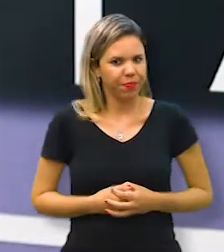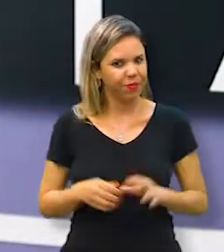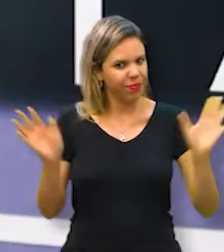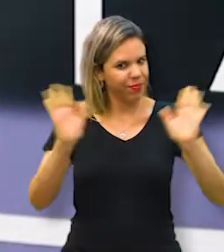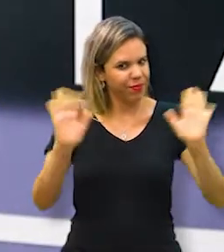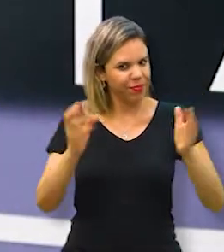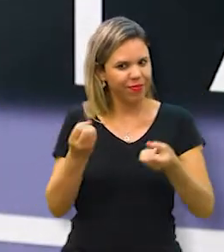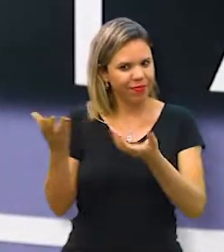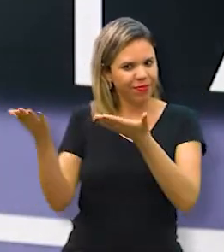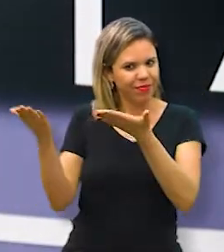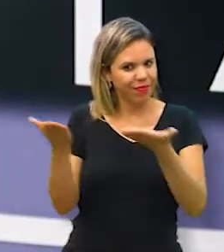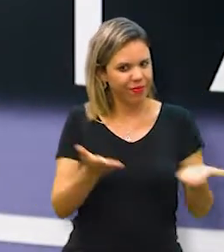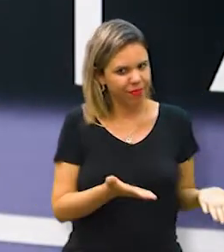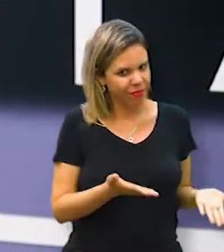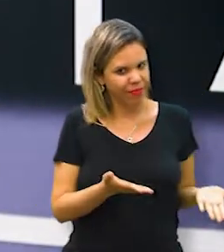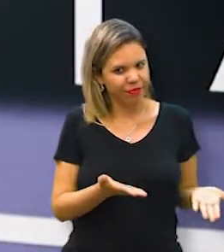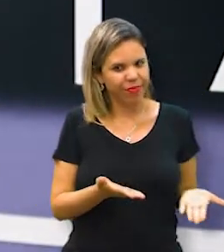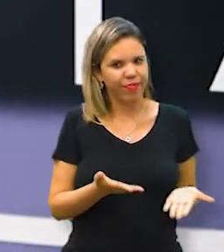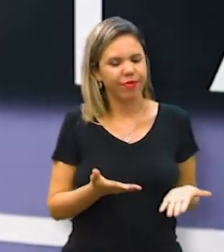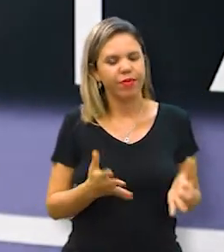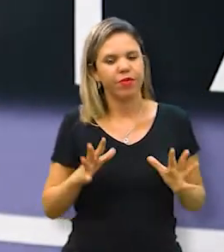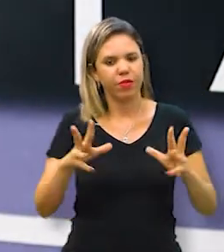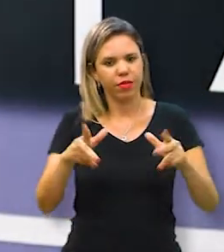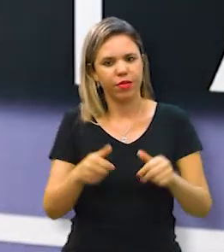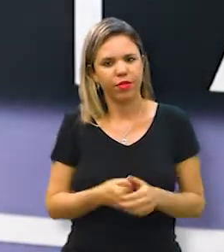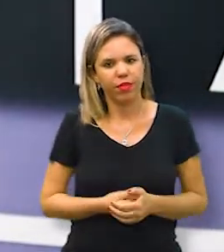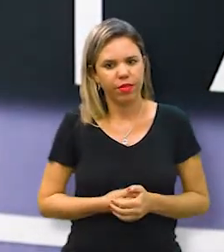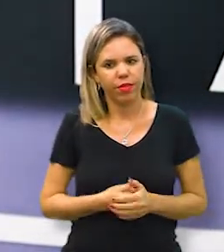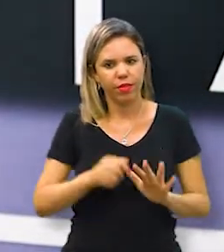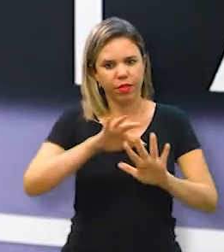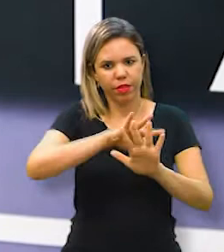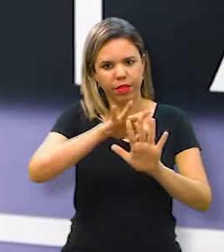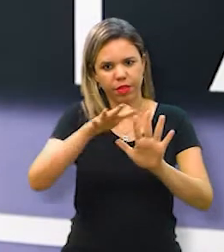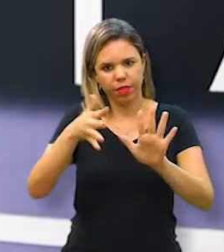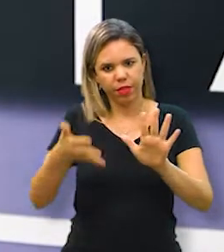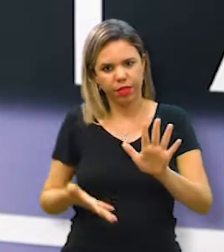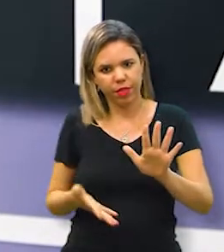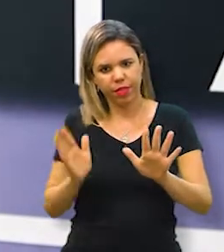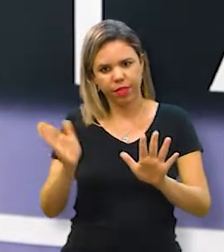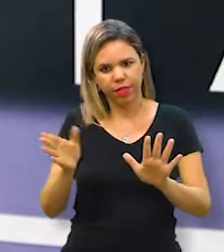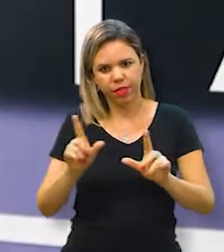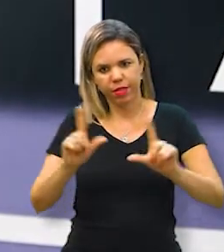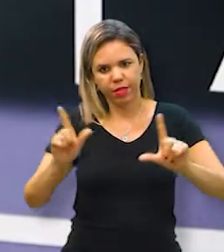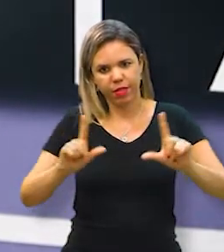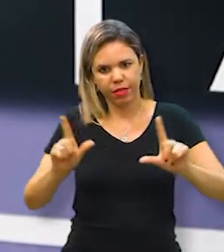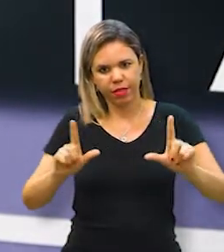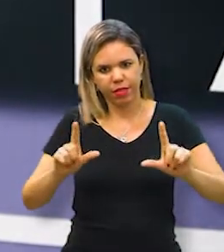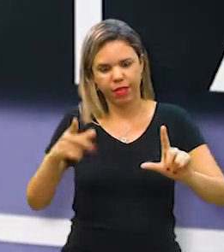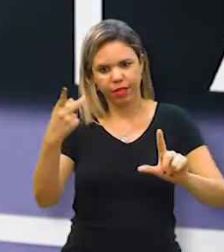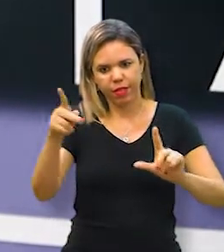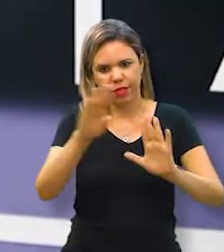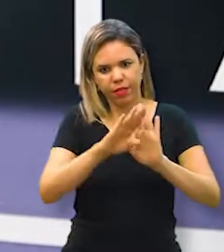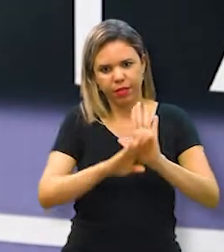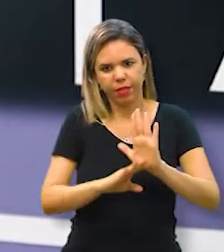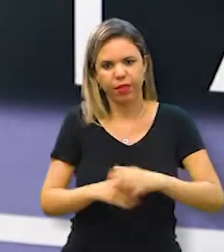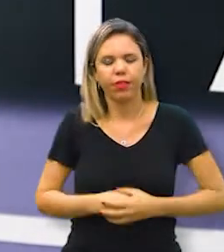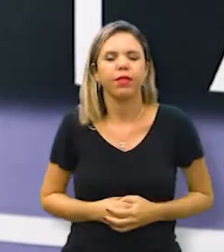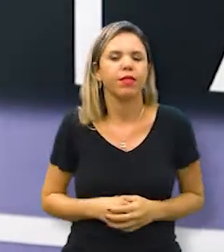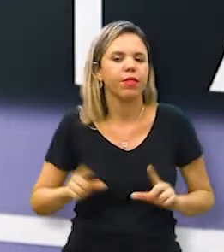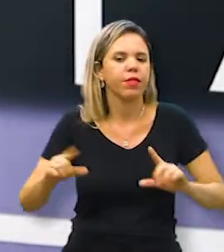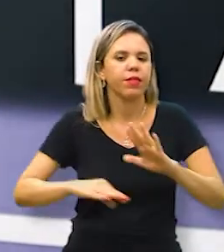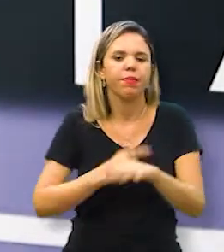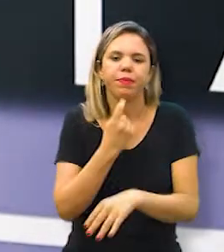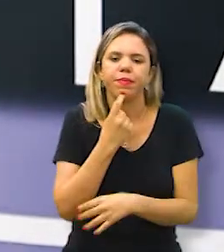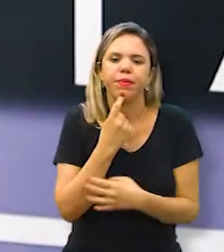Olá, seja bem-vindo, seja bem-vinda ao Mãos Solidárias, que já está no ar na sua programação da TV